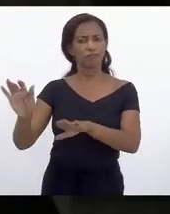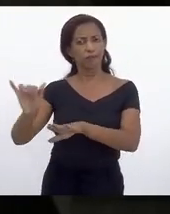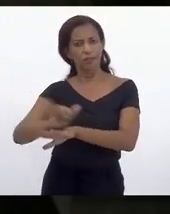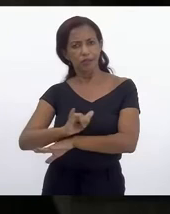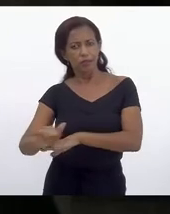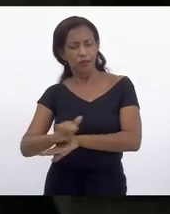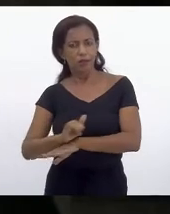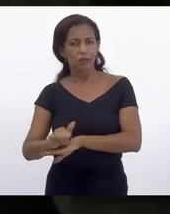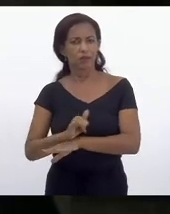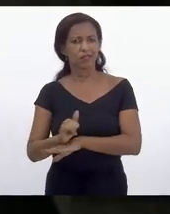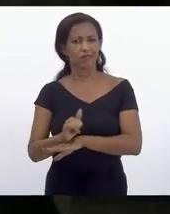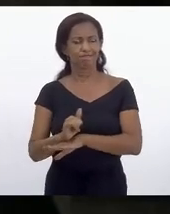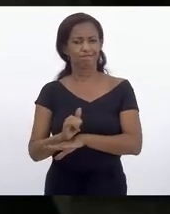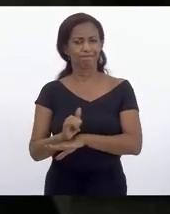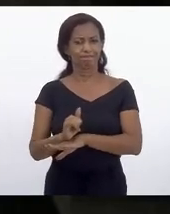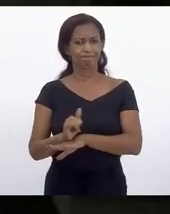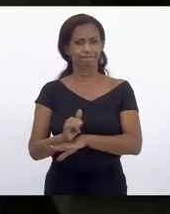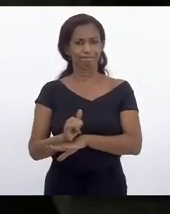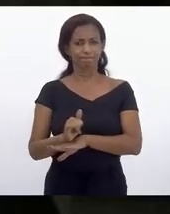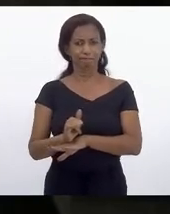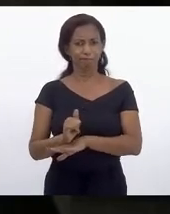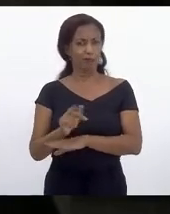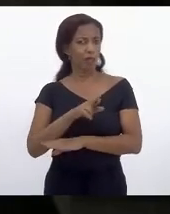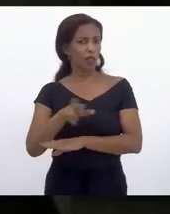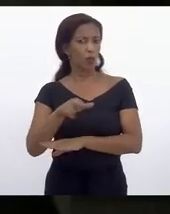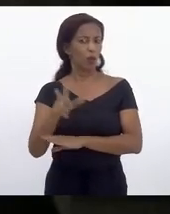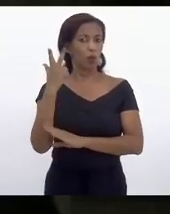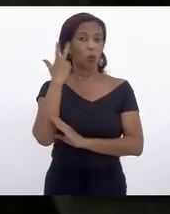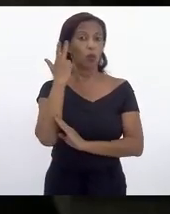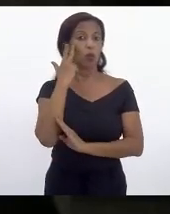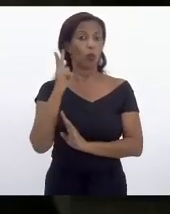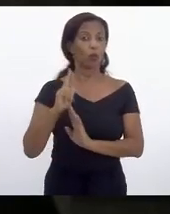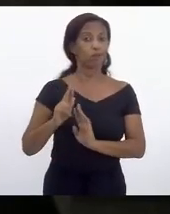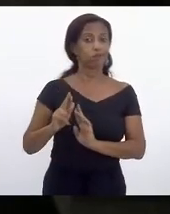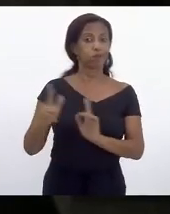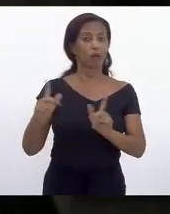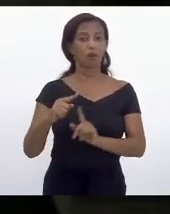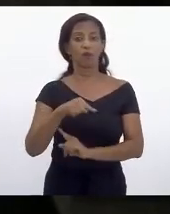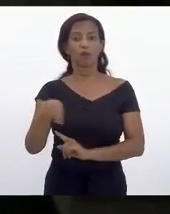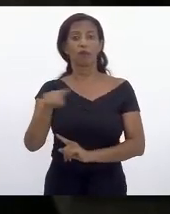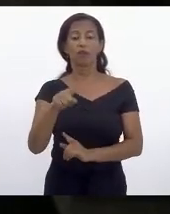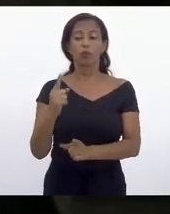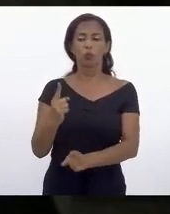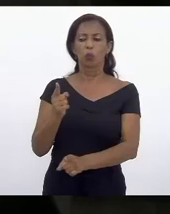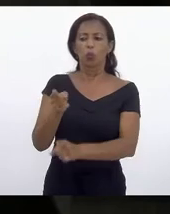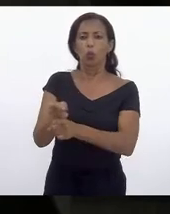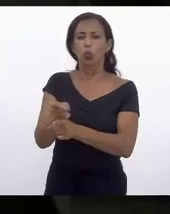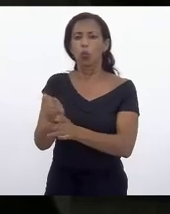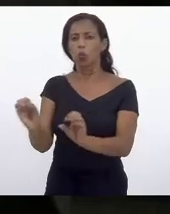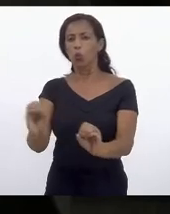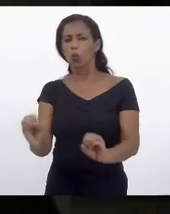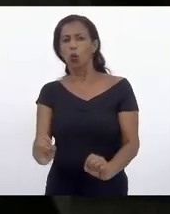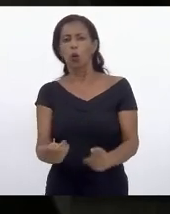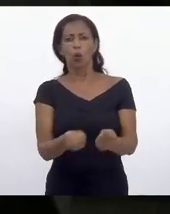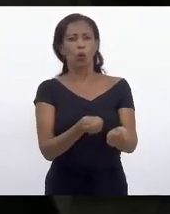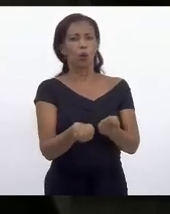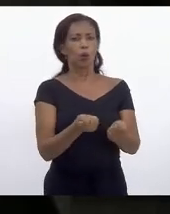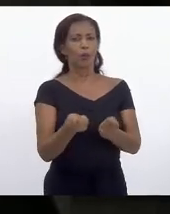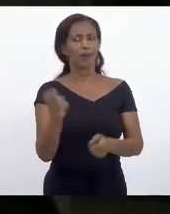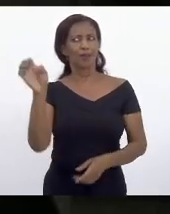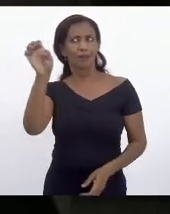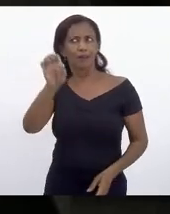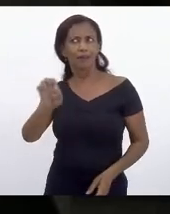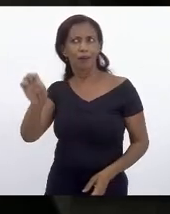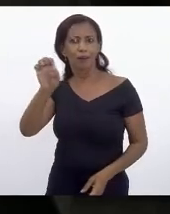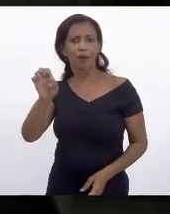estratégia absolutamente incomum, você não encontra isso, né, em nenhuma economia da Europa,